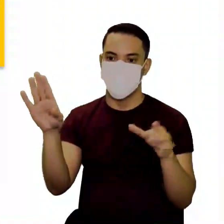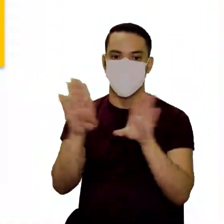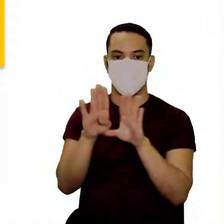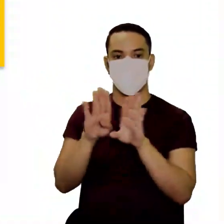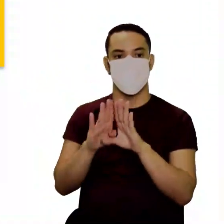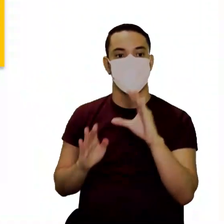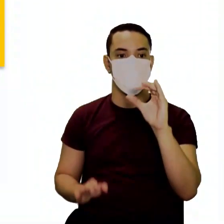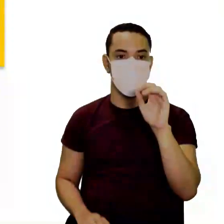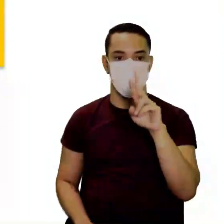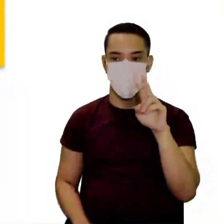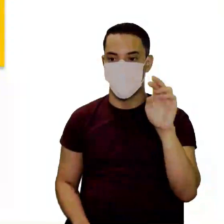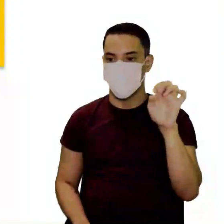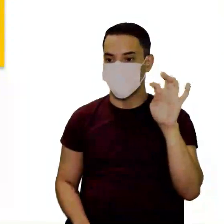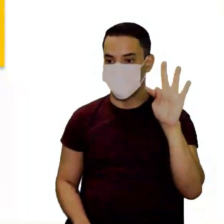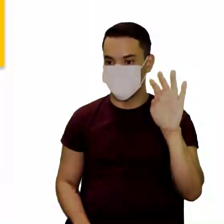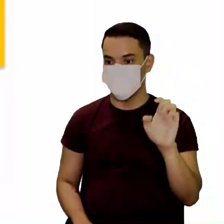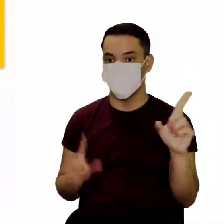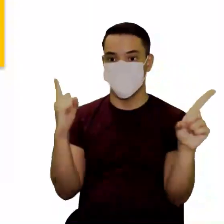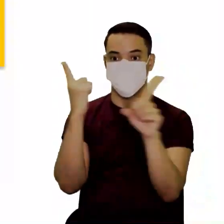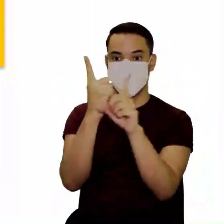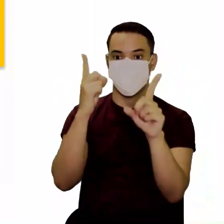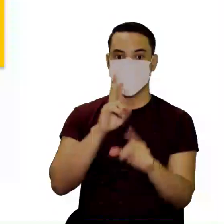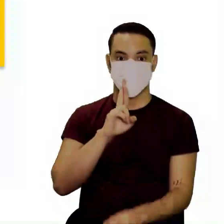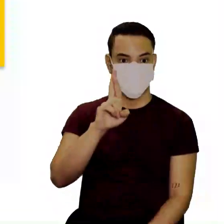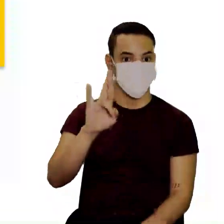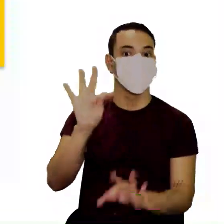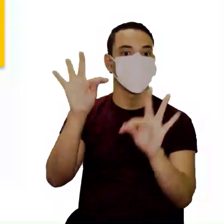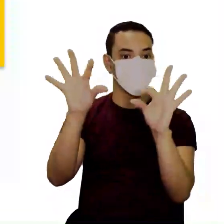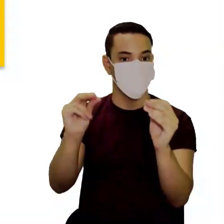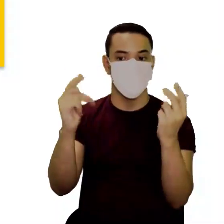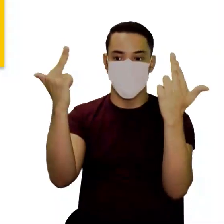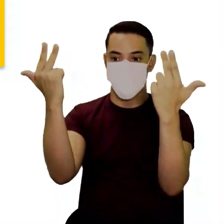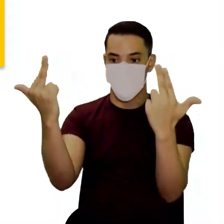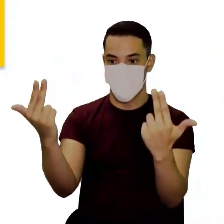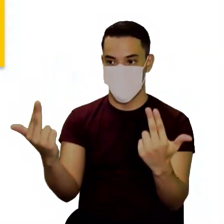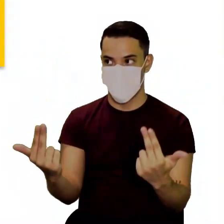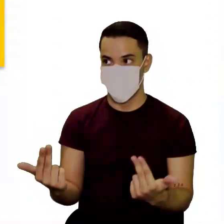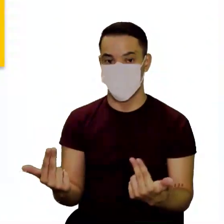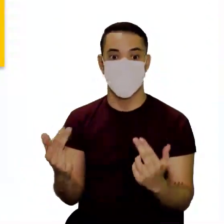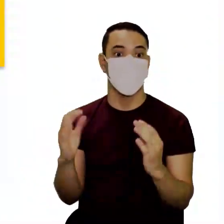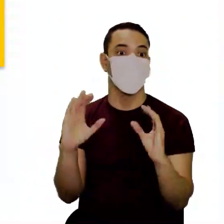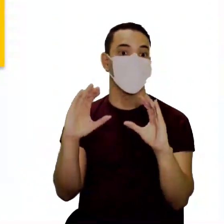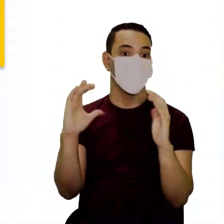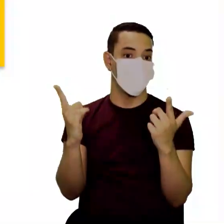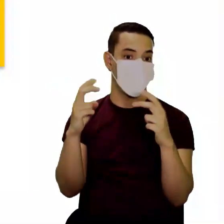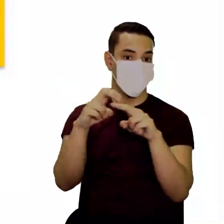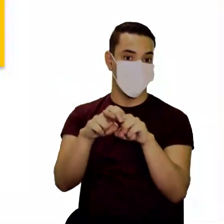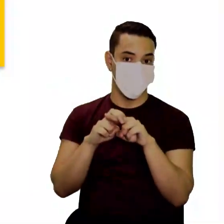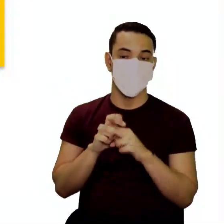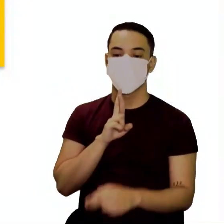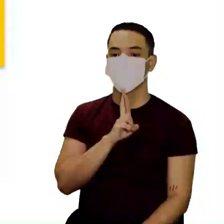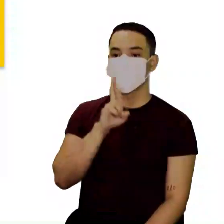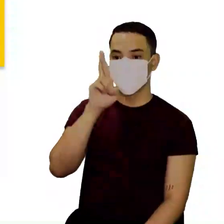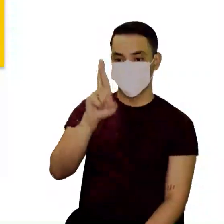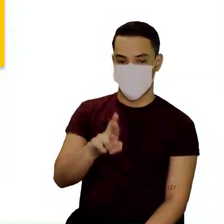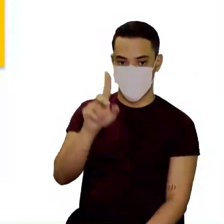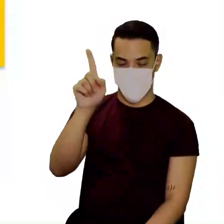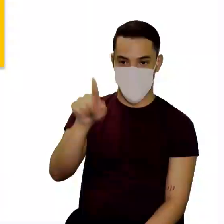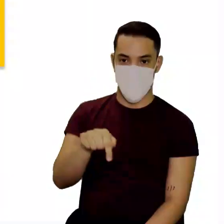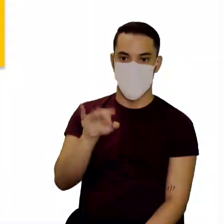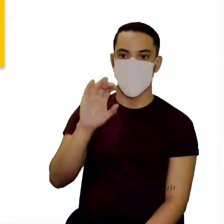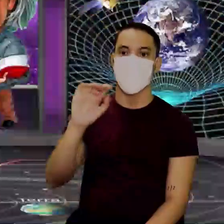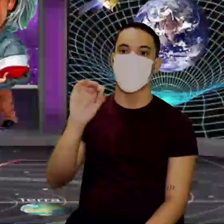e você vai achar o resultado. Todos eles deram iguais, logo a resposta é que o resistor